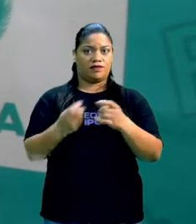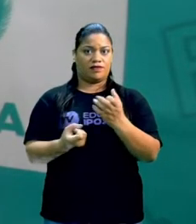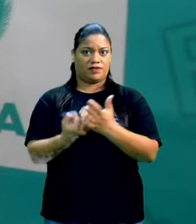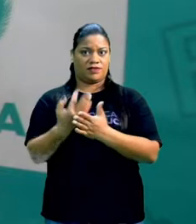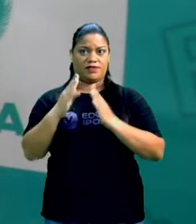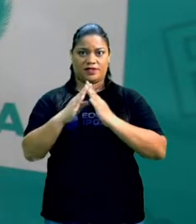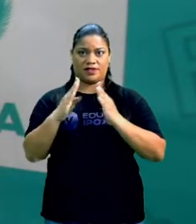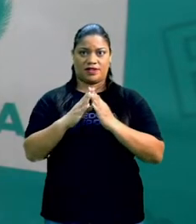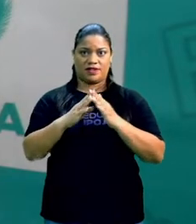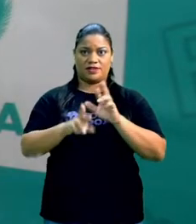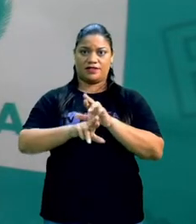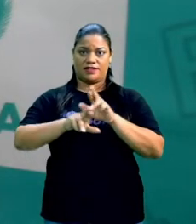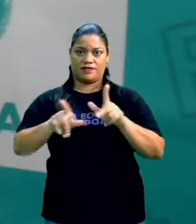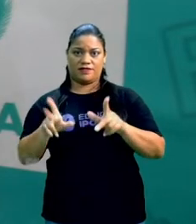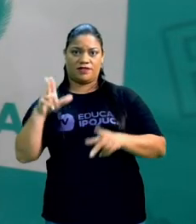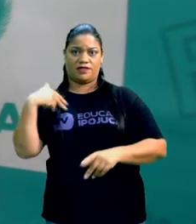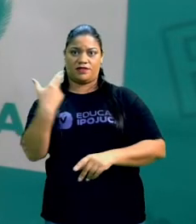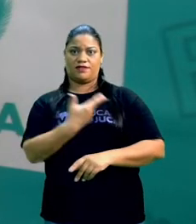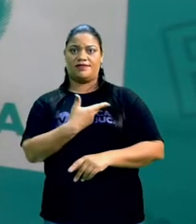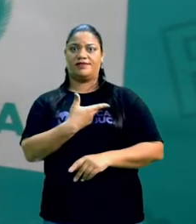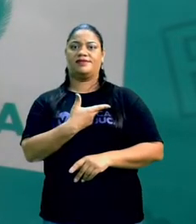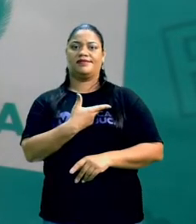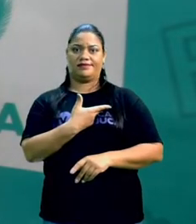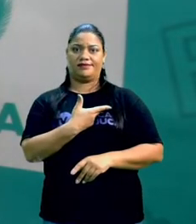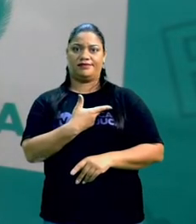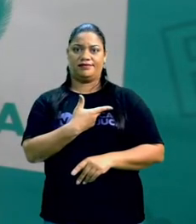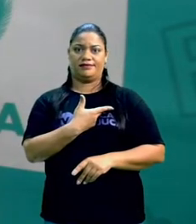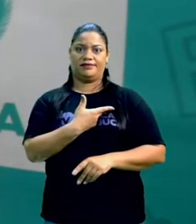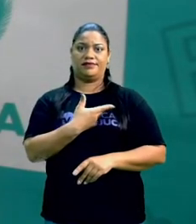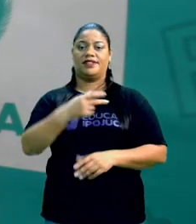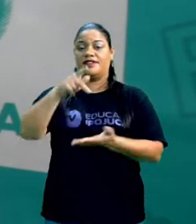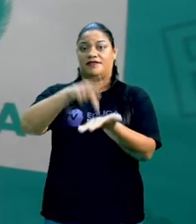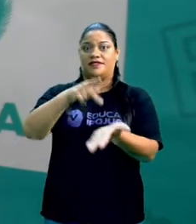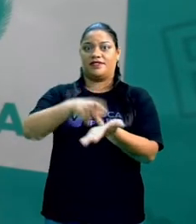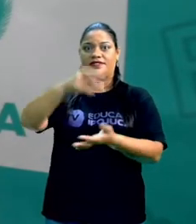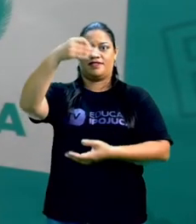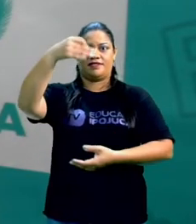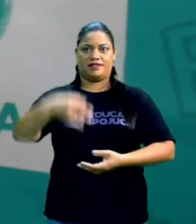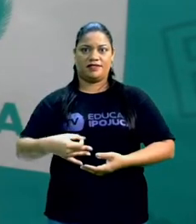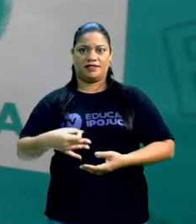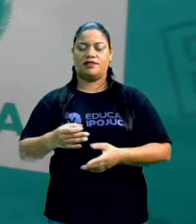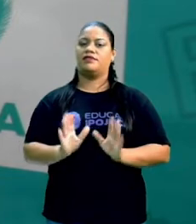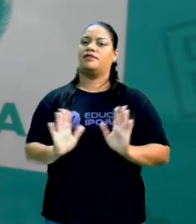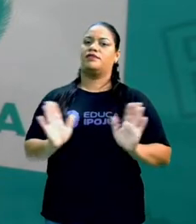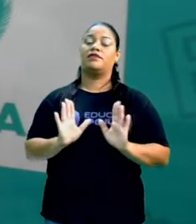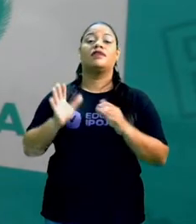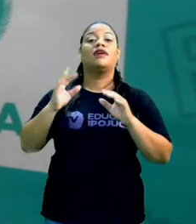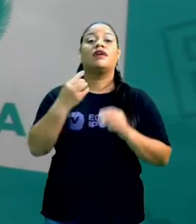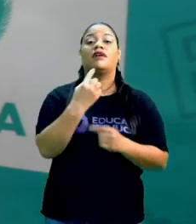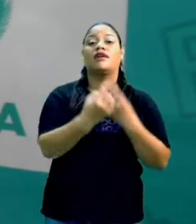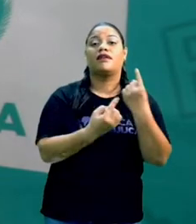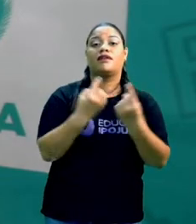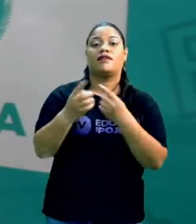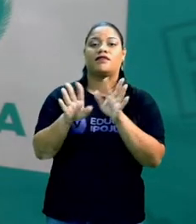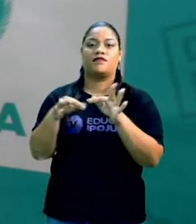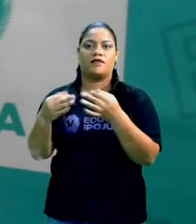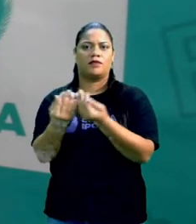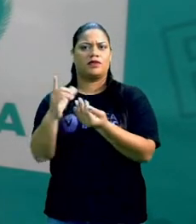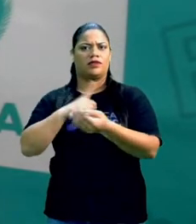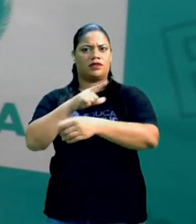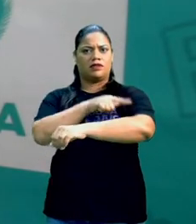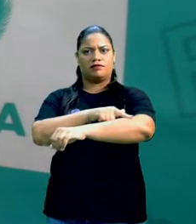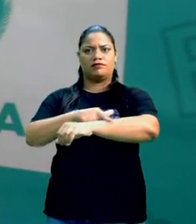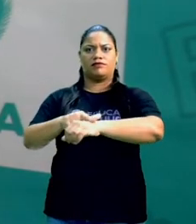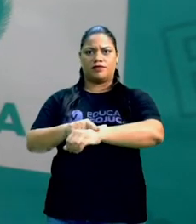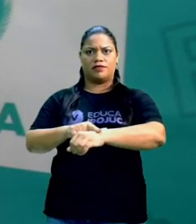casa ser diferente da nossa, é que isso vai ser a total verdade. Então, cada família tem sua educação, cada família tem